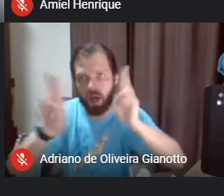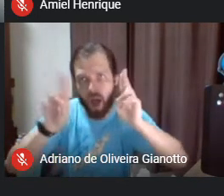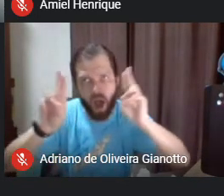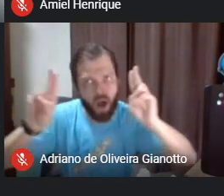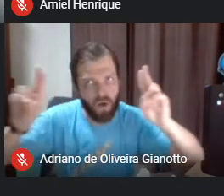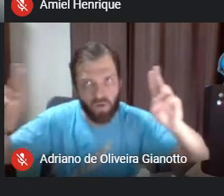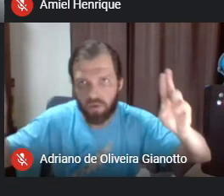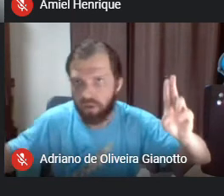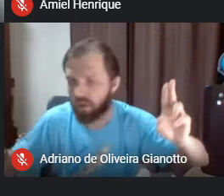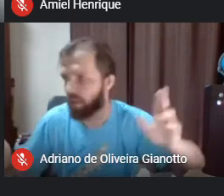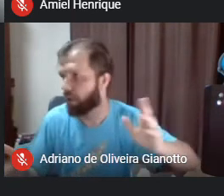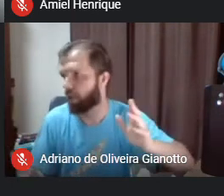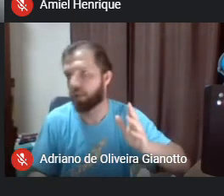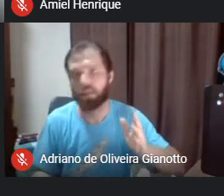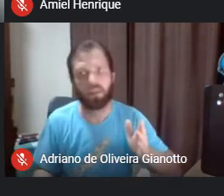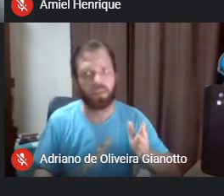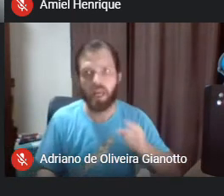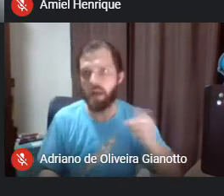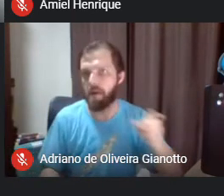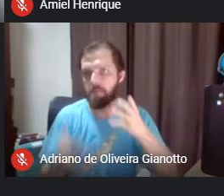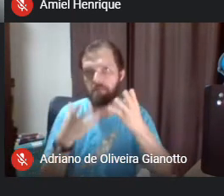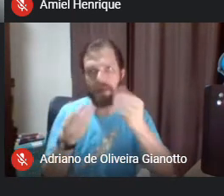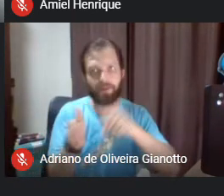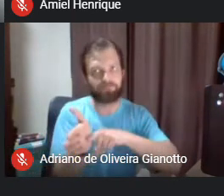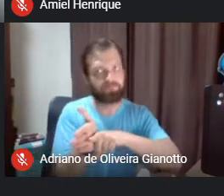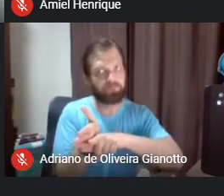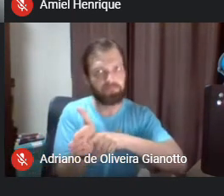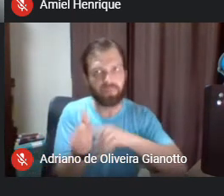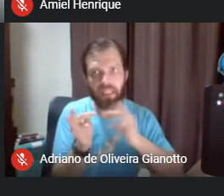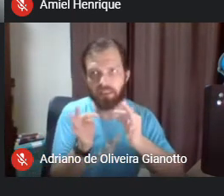ela é gigantesca, é fantástica.